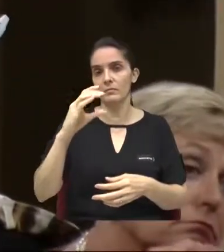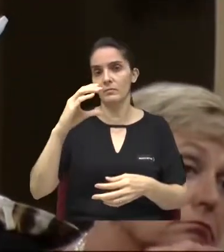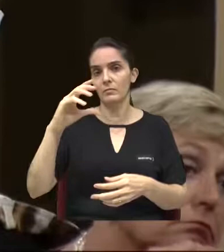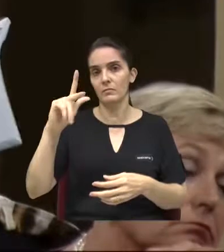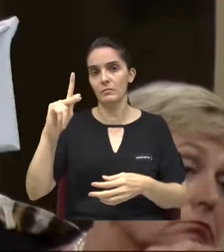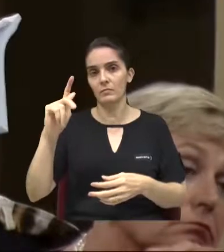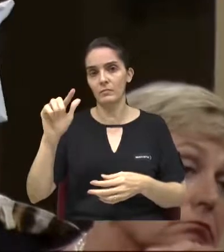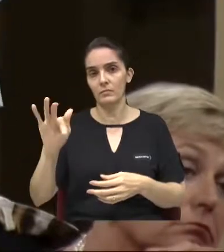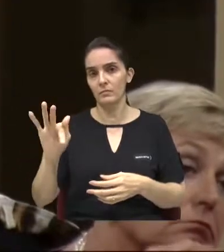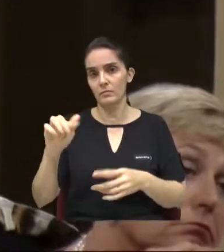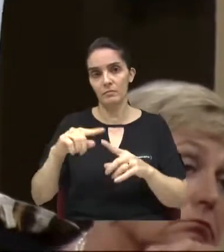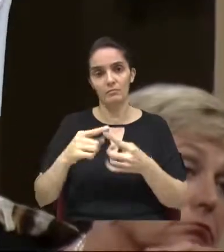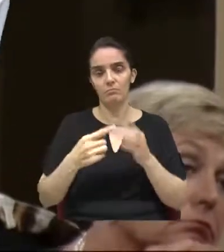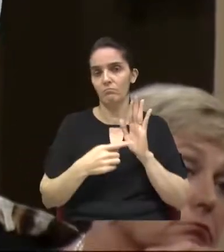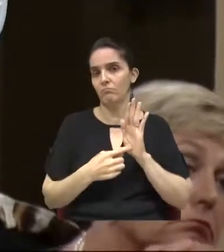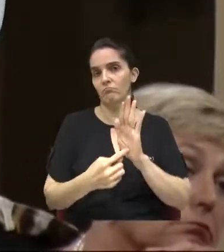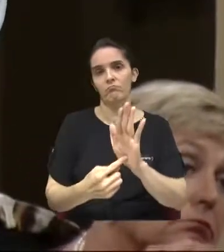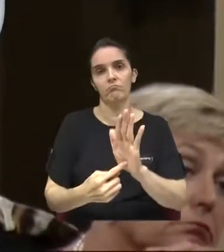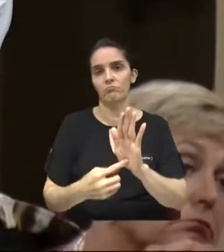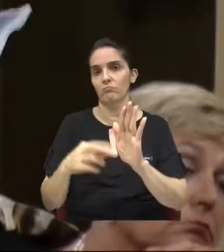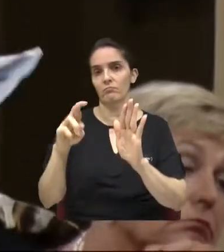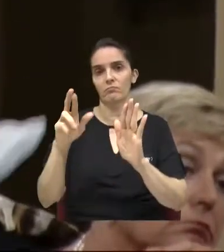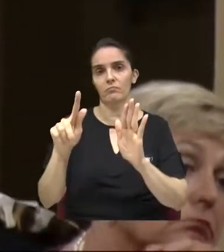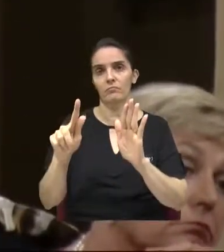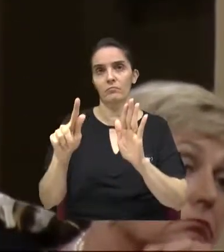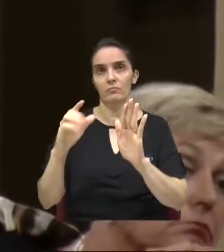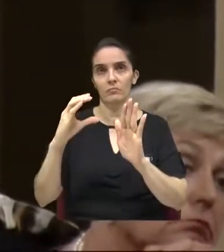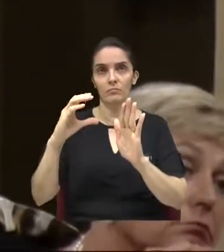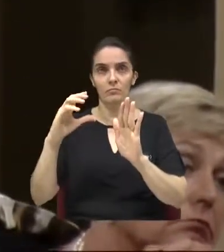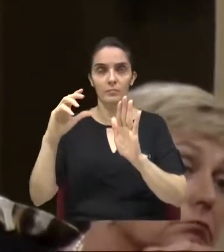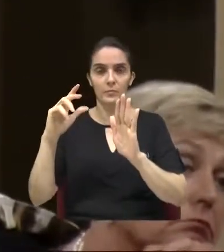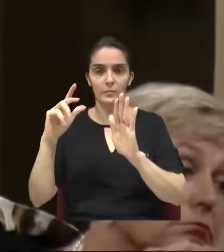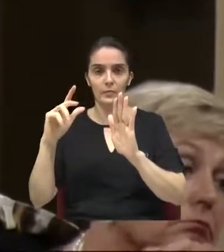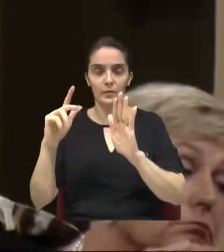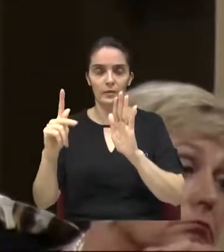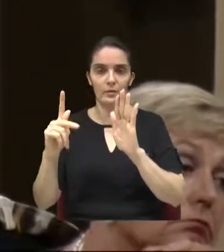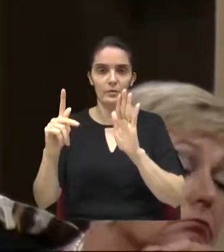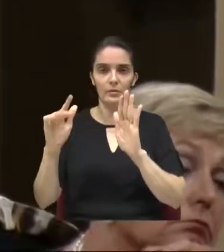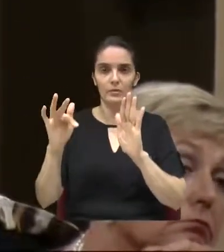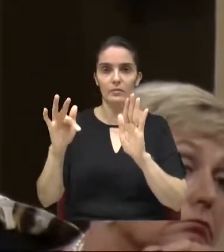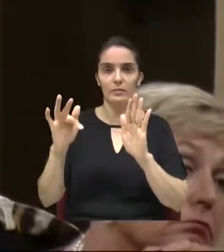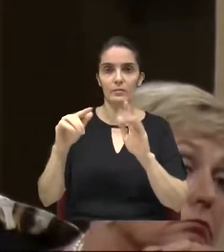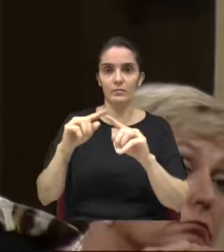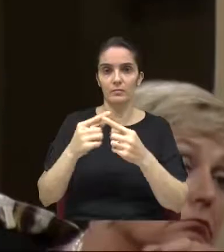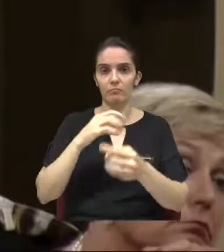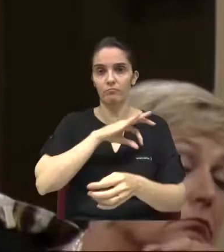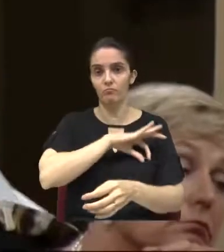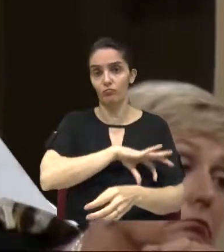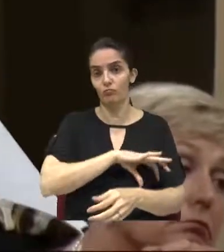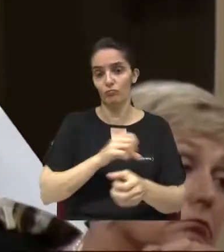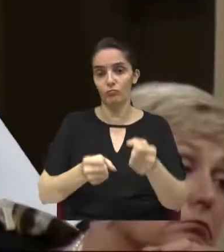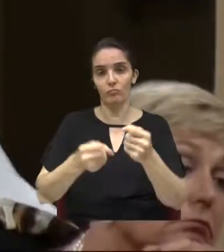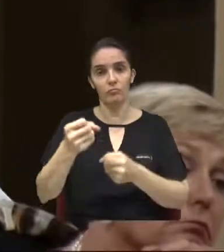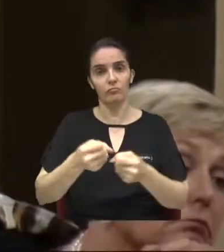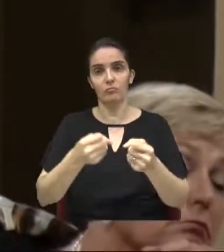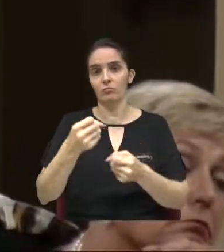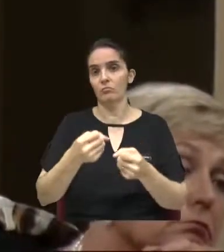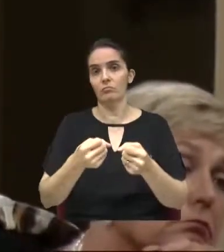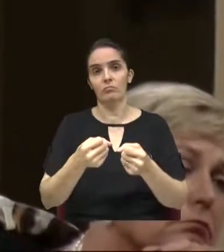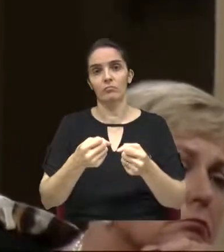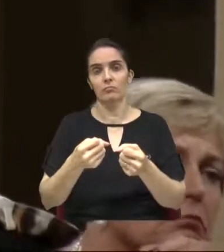CPF, e ele não apresentou o RG e o CPF, ele apresentou a carteira de motorista, o qual ele não relata aqui na